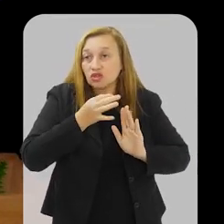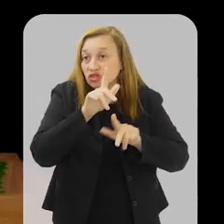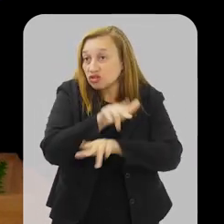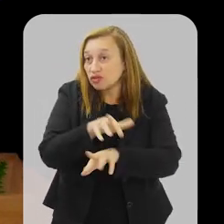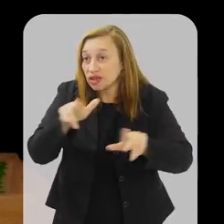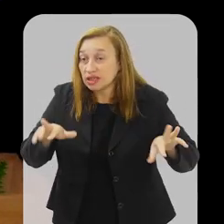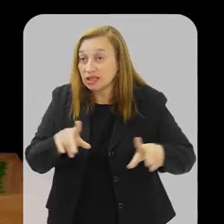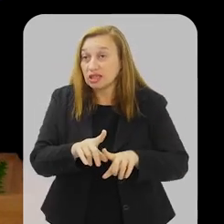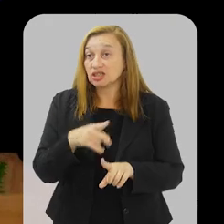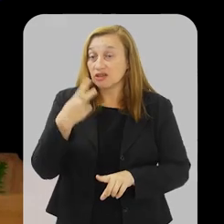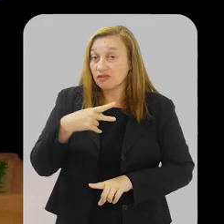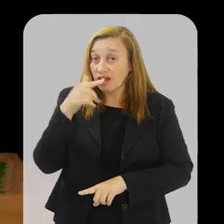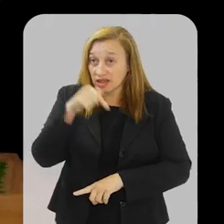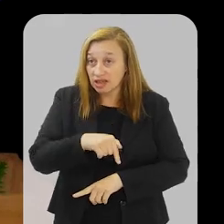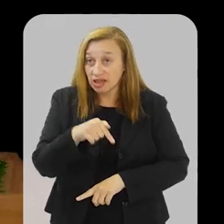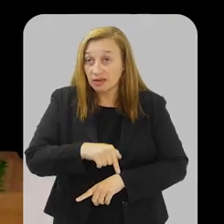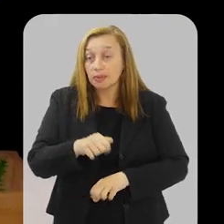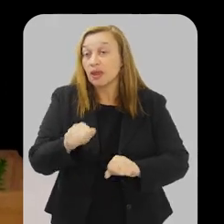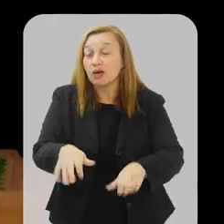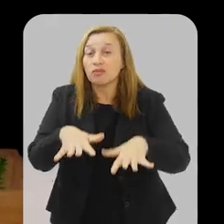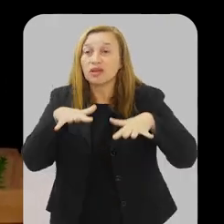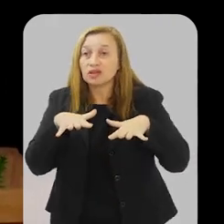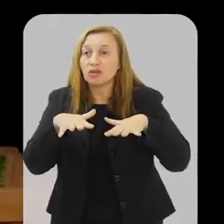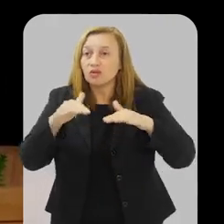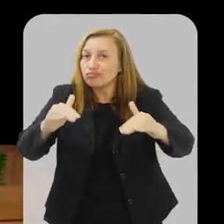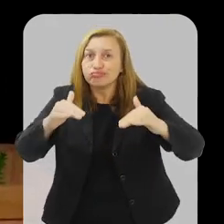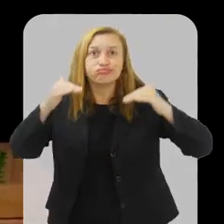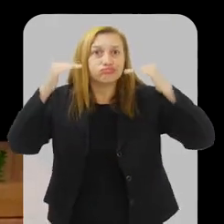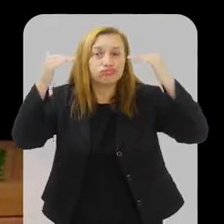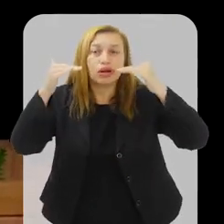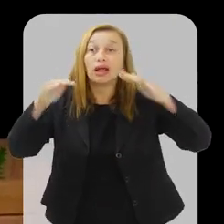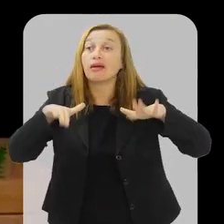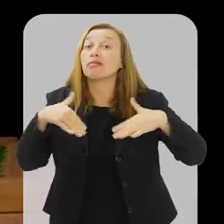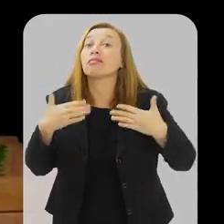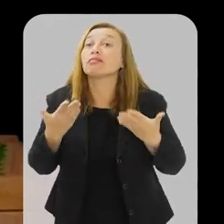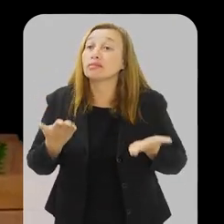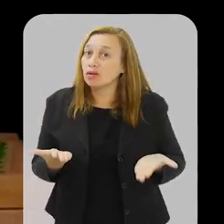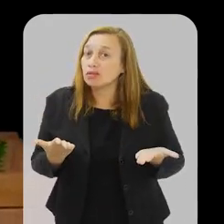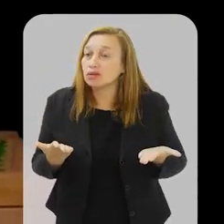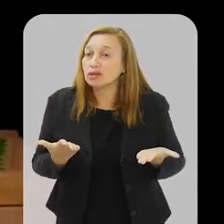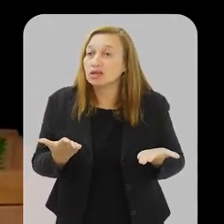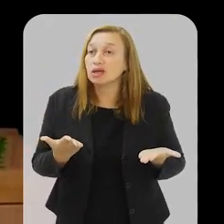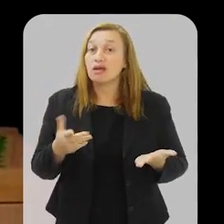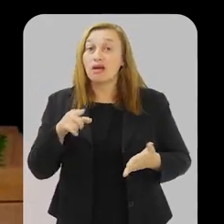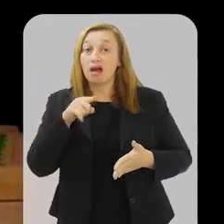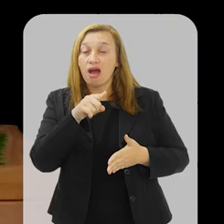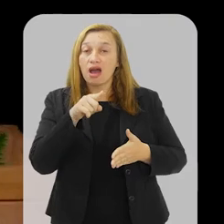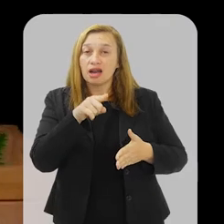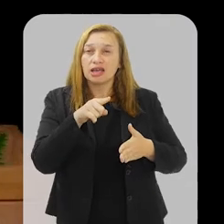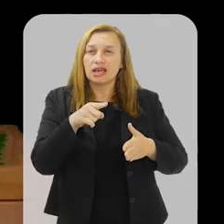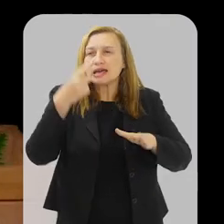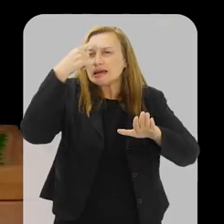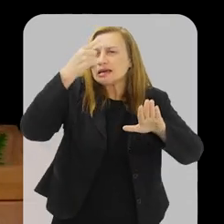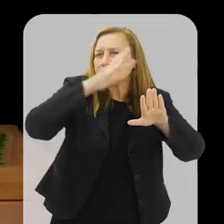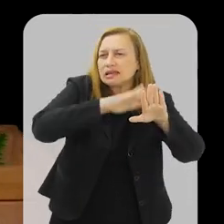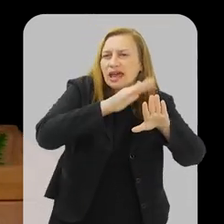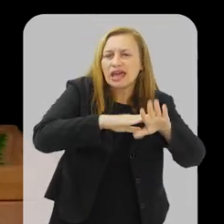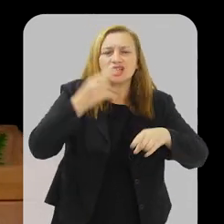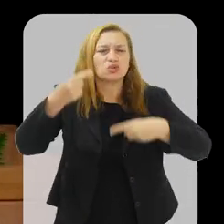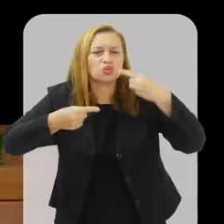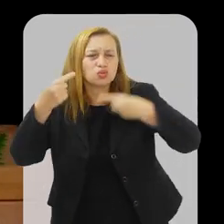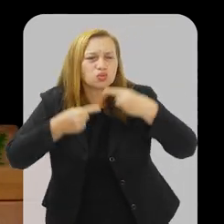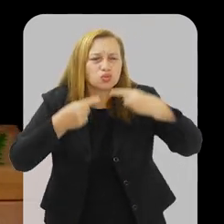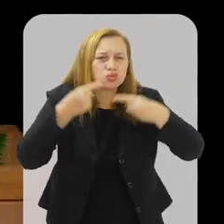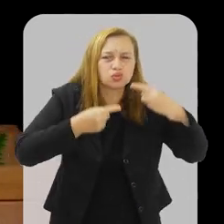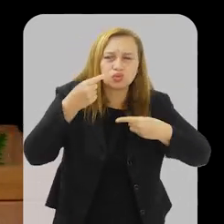pensar mas o a gente fala que o plenário ele é soberano então ali no campo de ideias